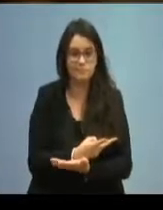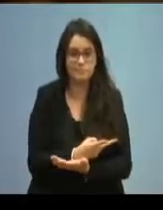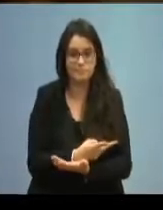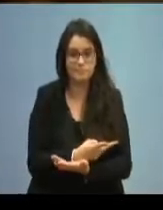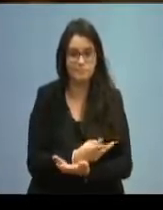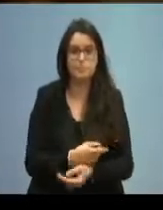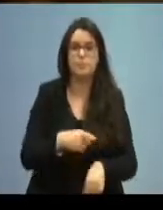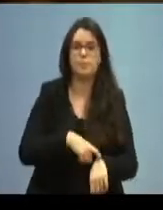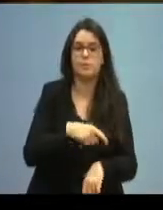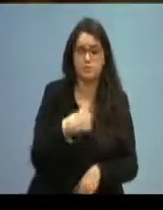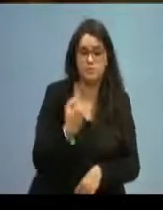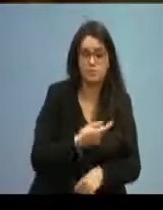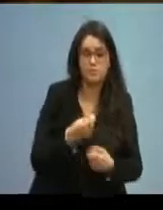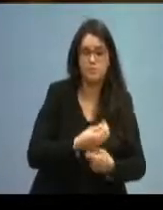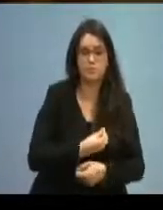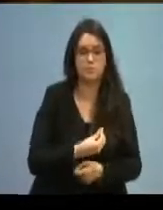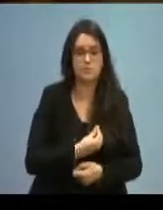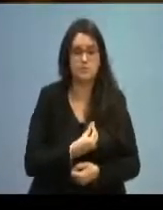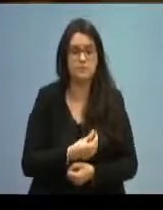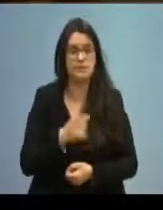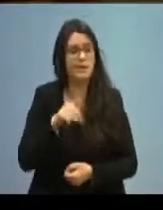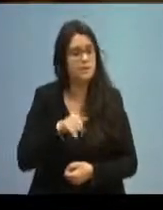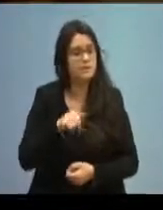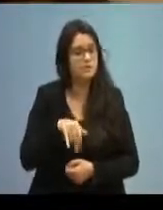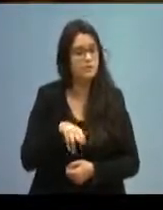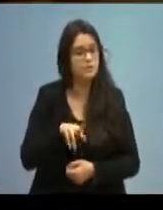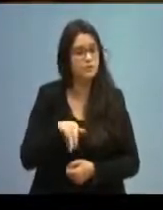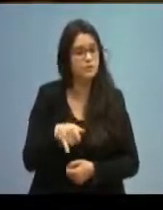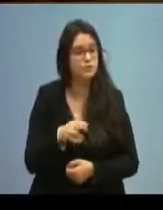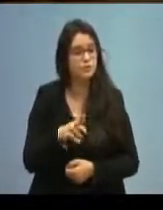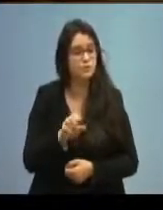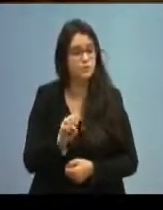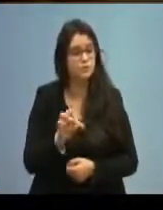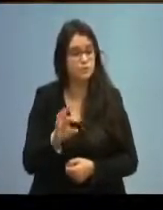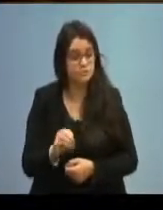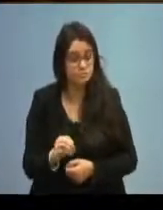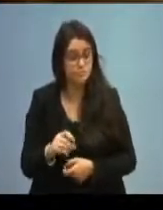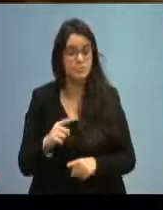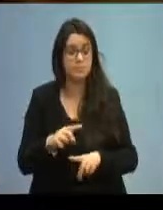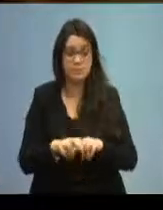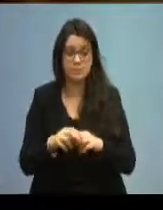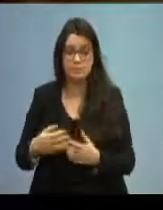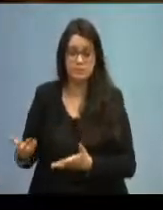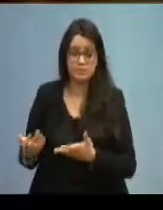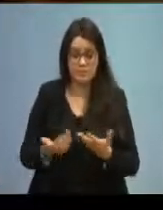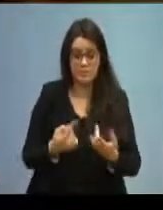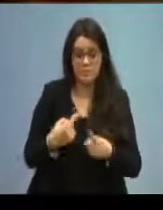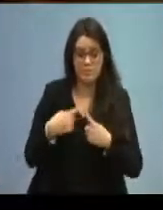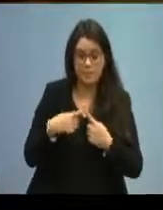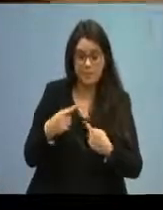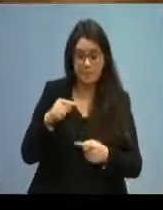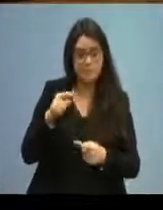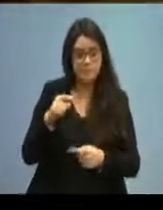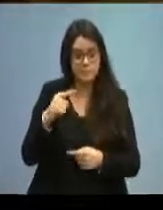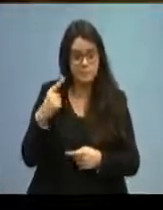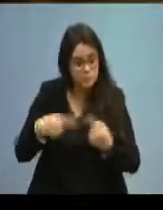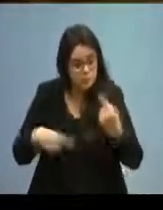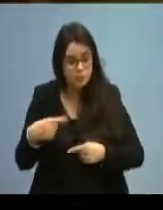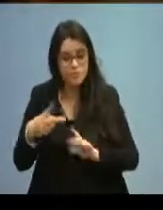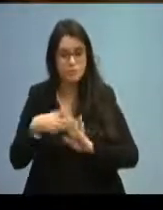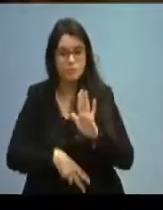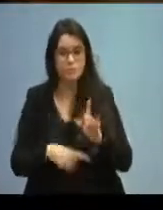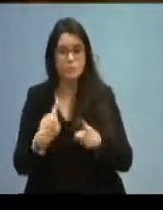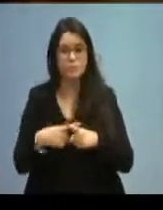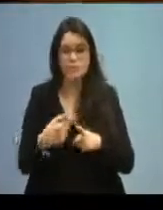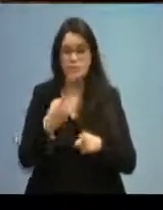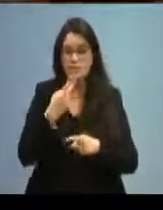gente vive, né? Isso é muito injusto. Então, eu trago isso porque é, sim, objeto de discussão do projeto, quando a gente está falando sobre denominação de